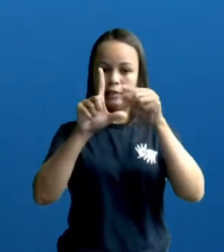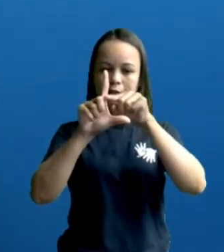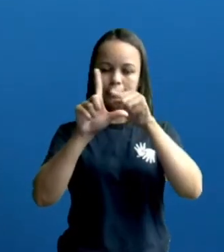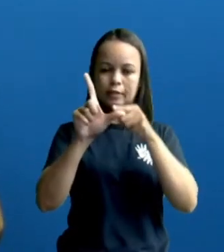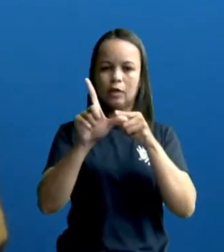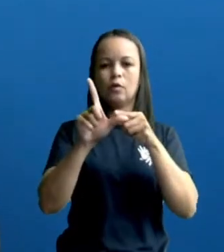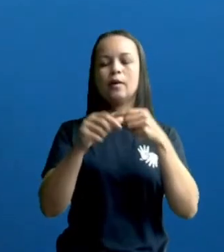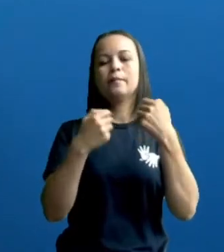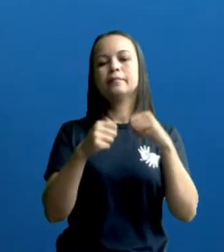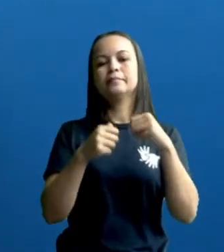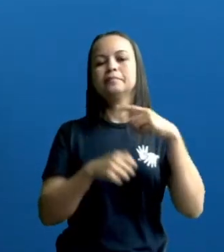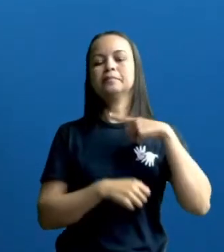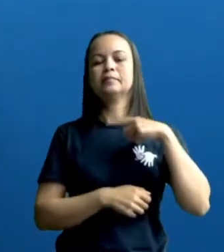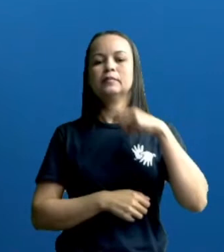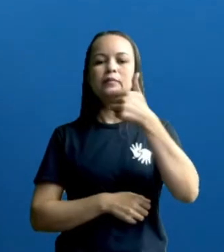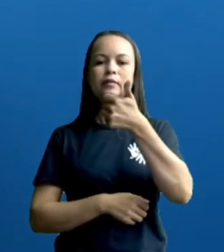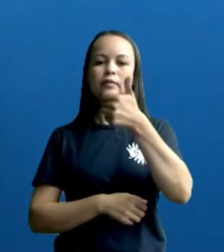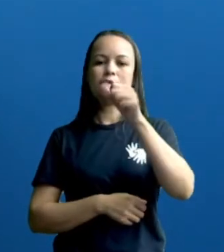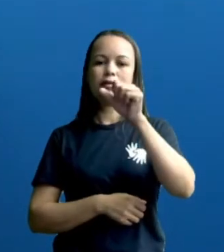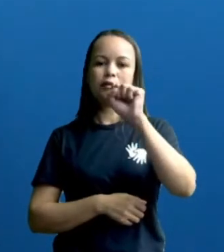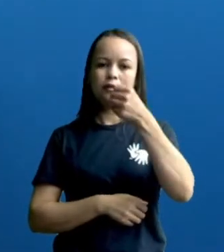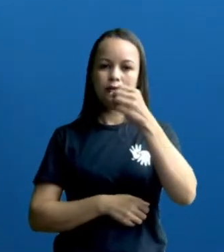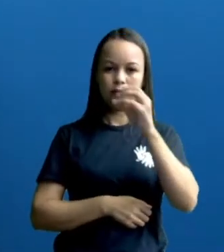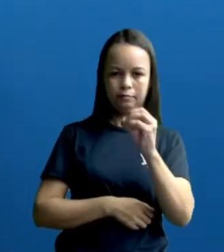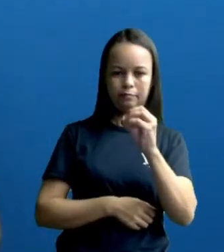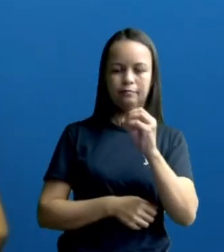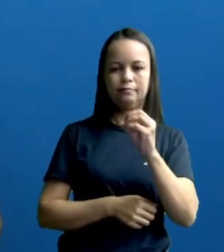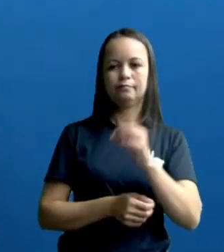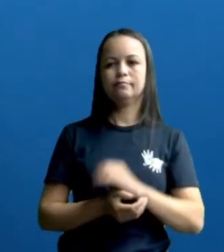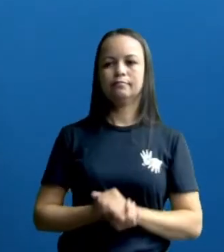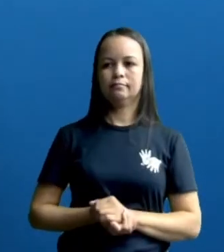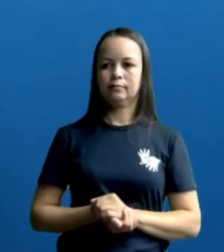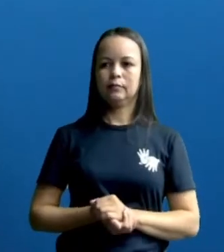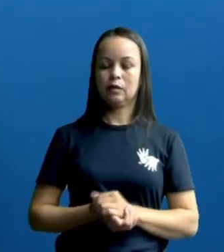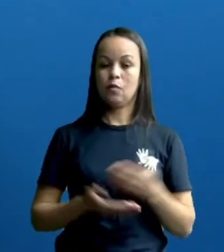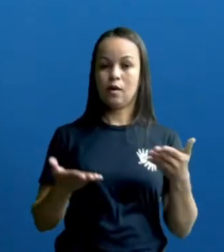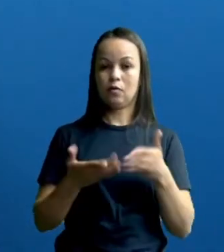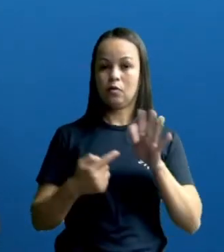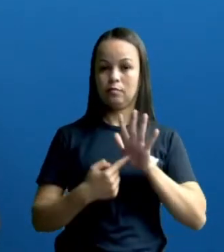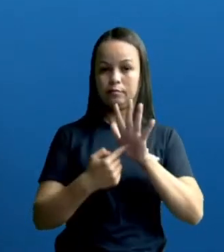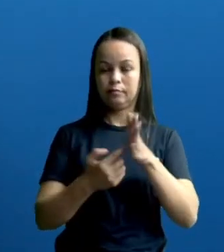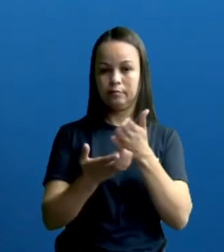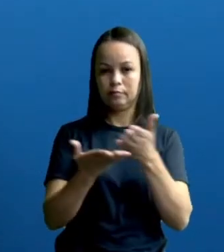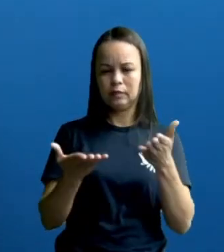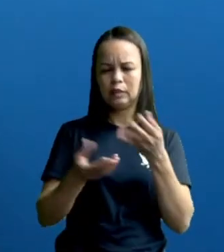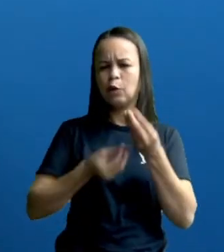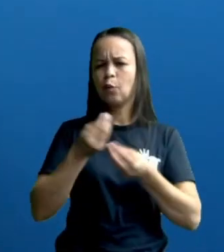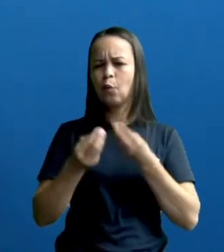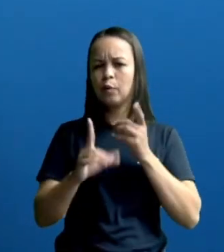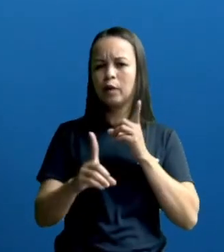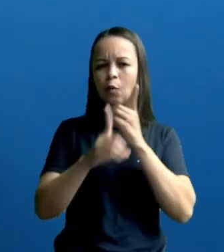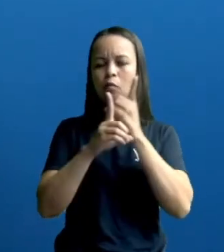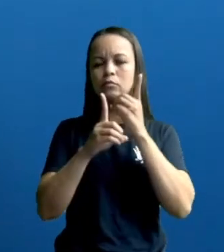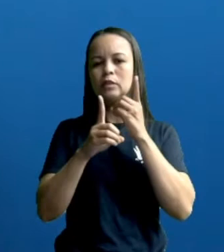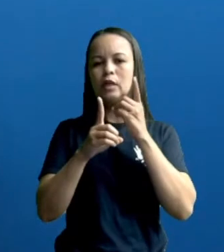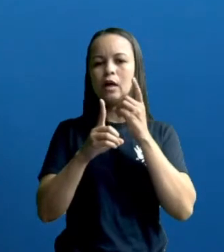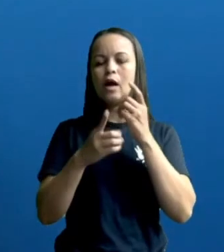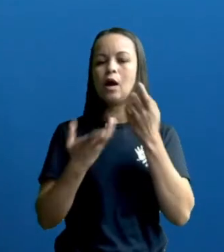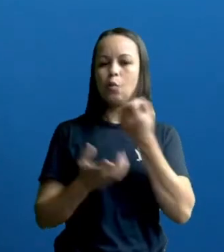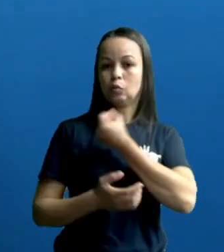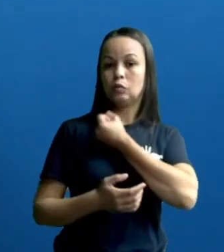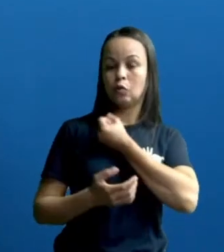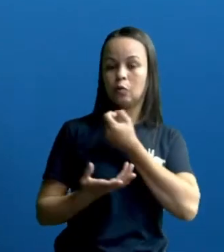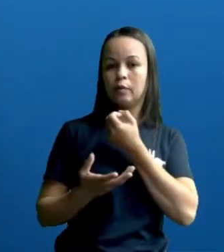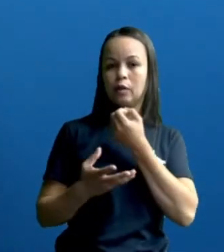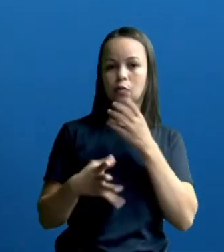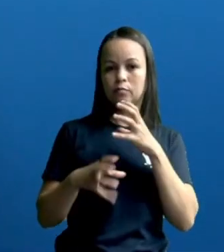tem que ser 180. Então, eu vou mostrar uma forminha aqui da gente encontrar esse valor